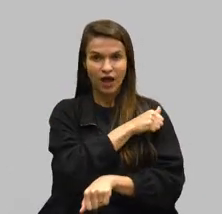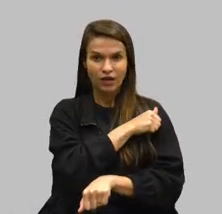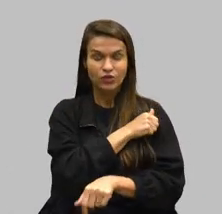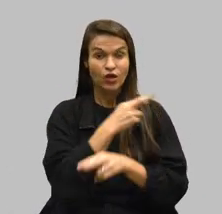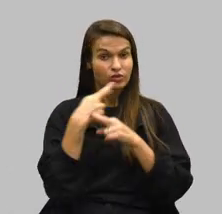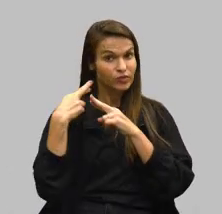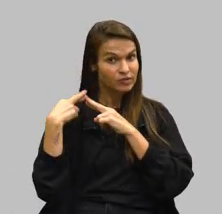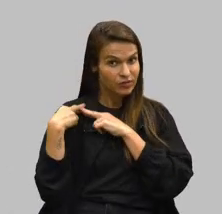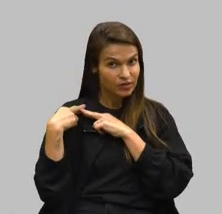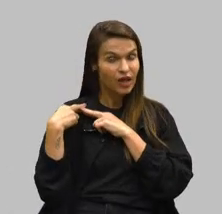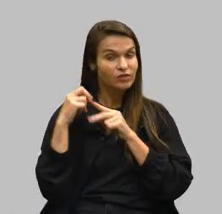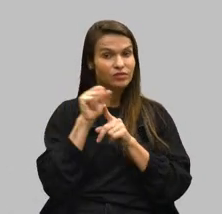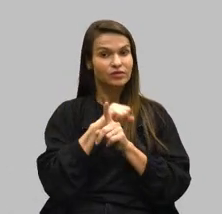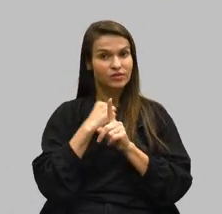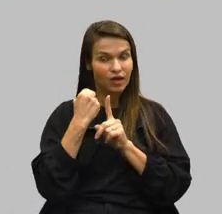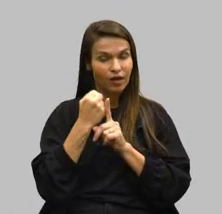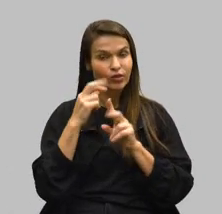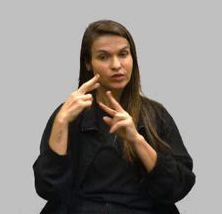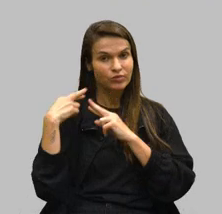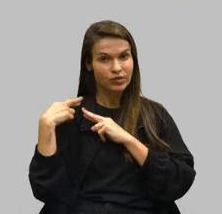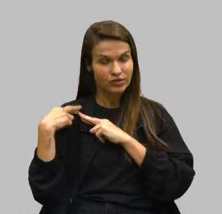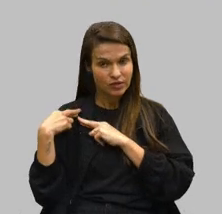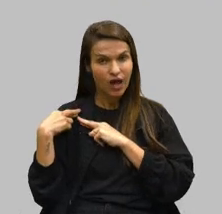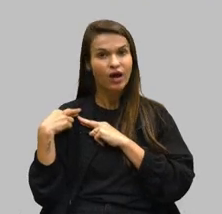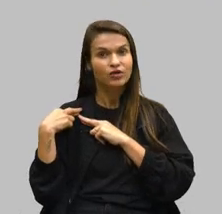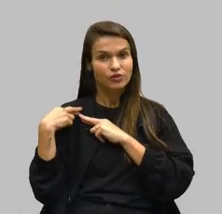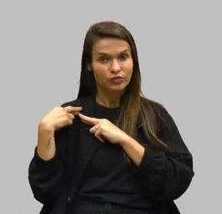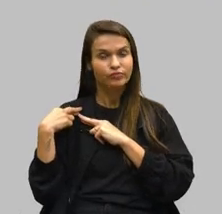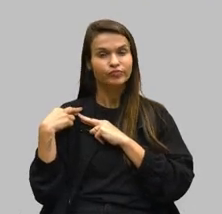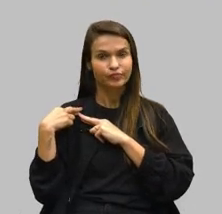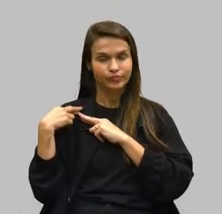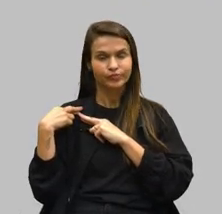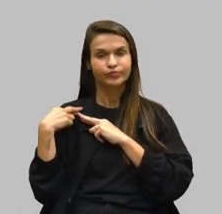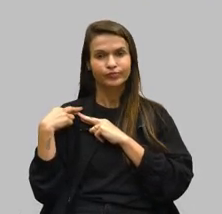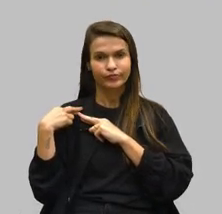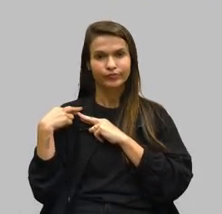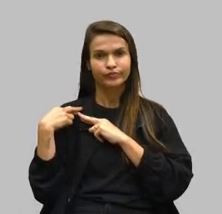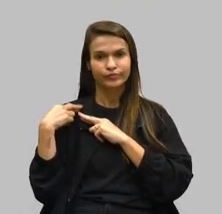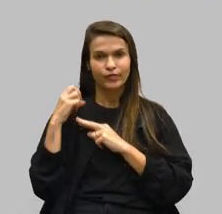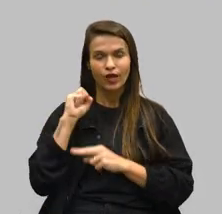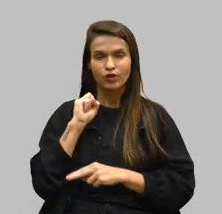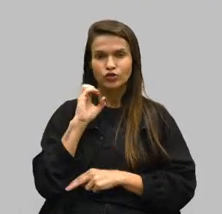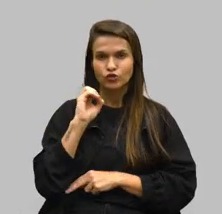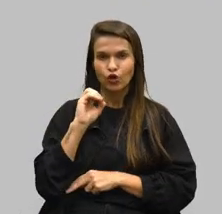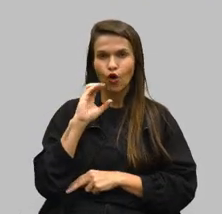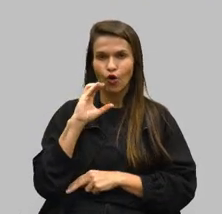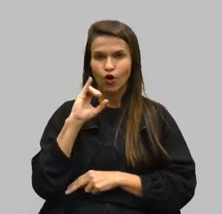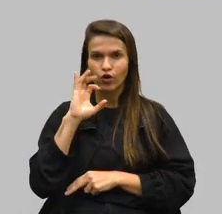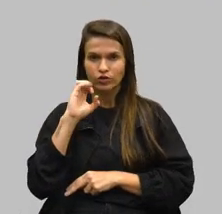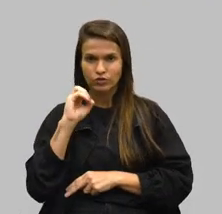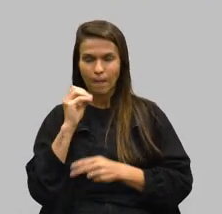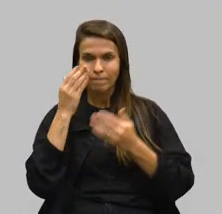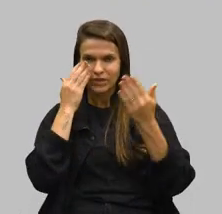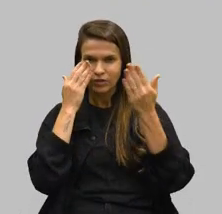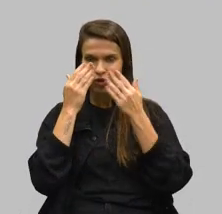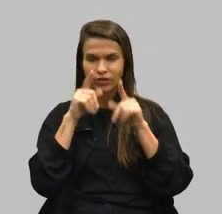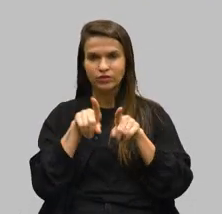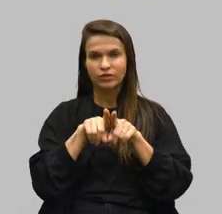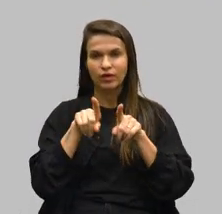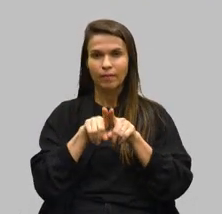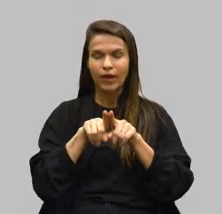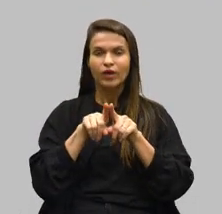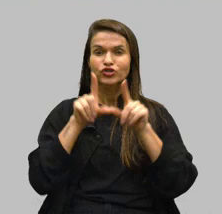responsabilidade social responsabilidade sócio eh eh psicológico também trabalhando também